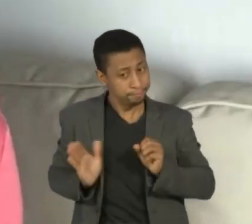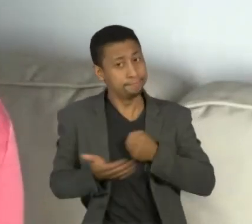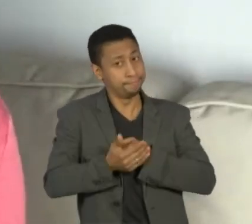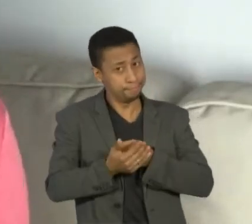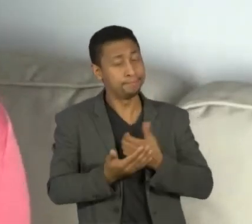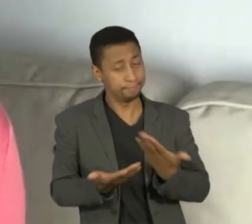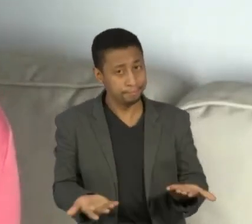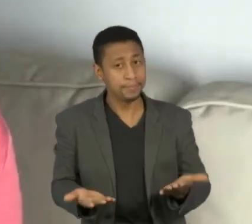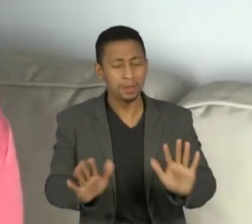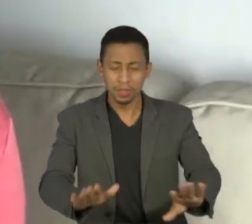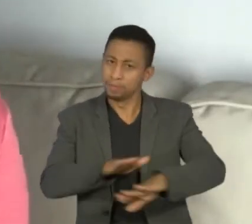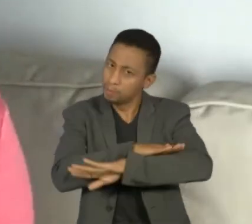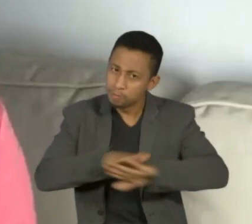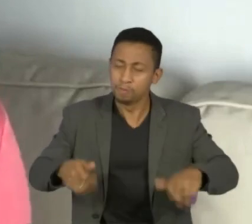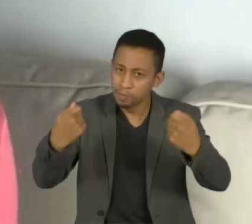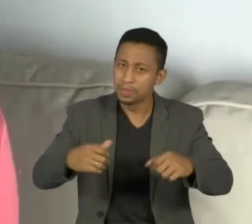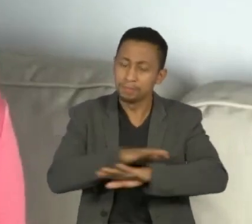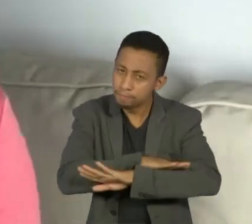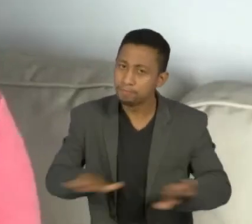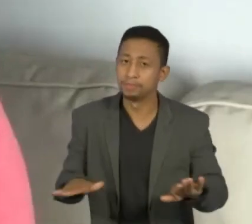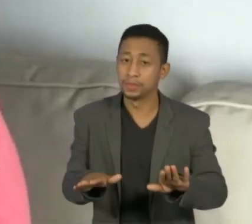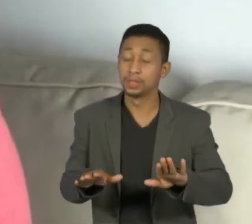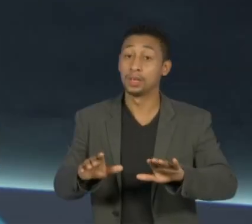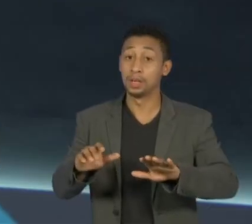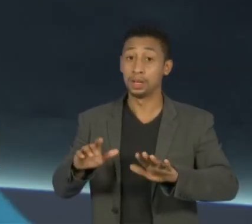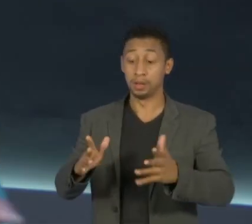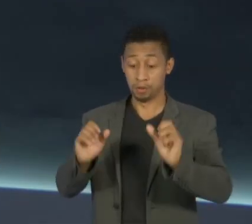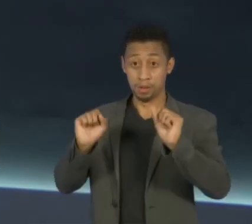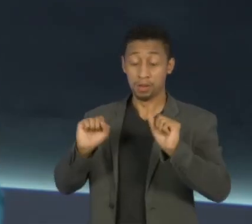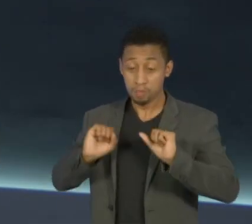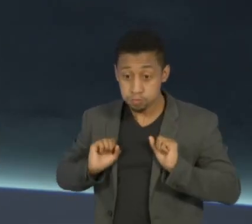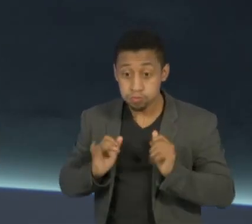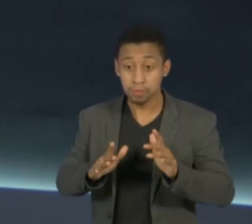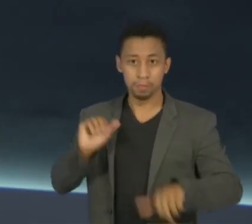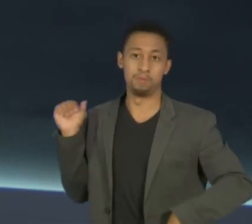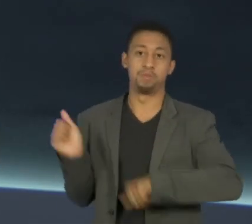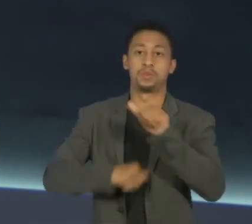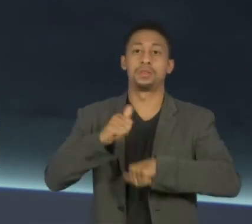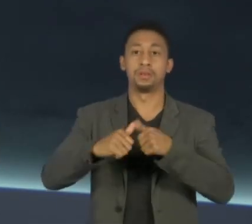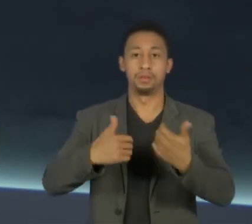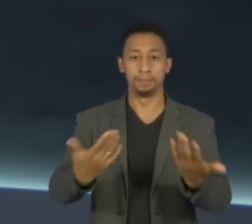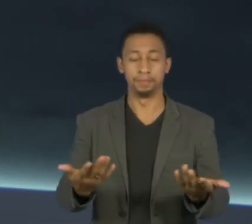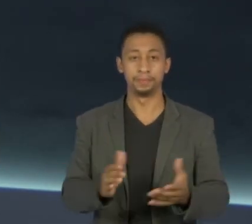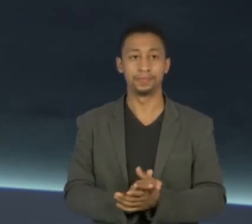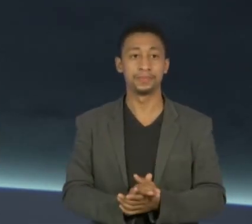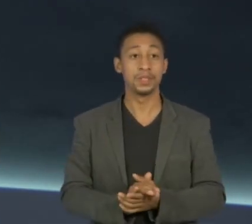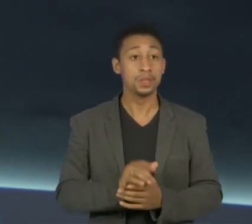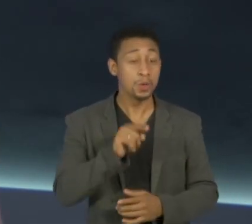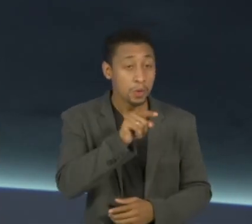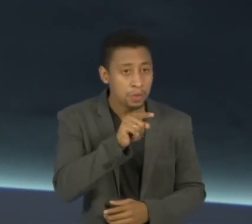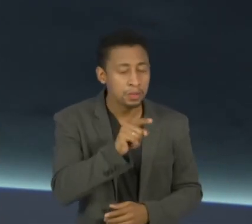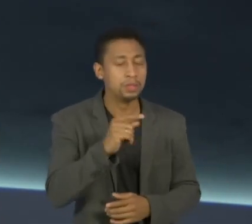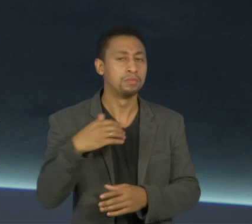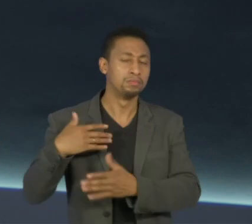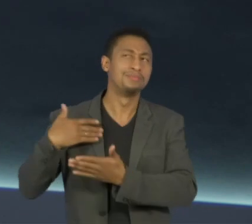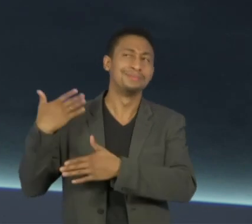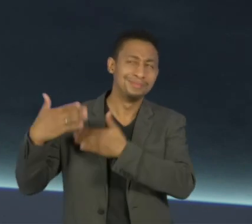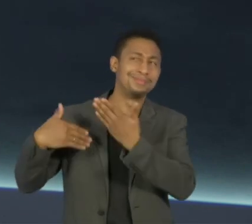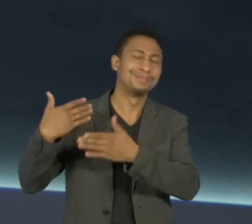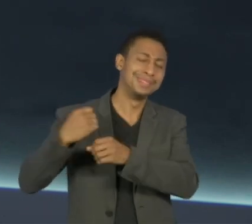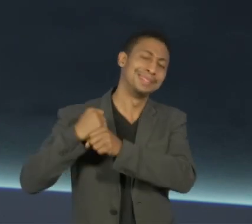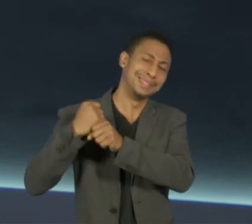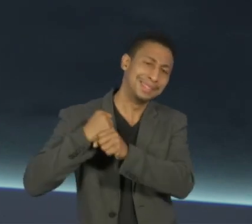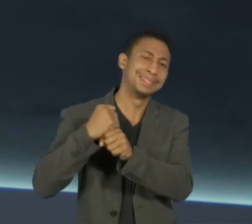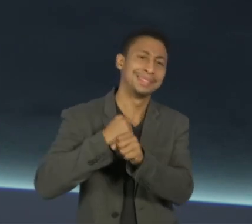que ocupam para poder trazer cada vez mais a pauta em discussão. E, Ade, você tem esse olhar atento há muito tempo, há muitos